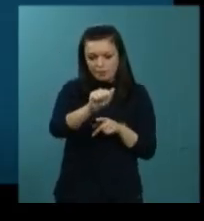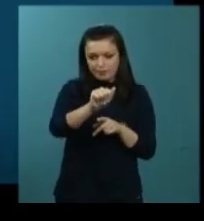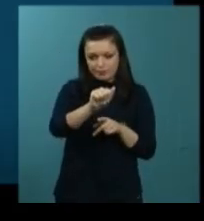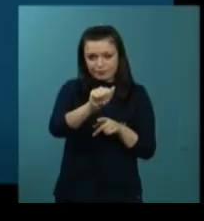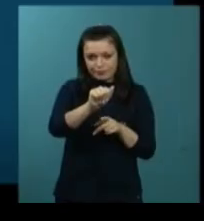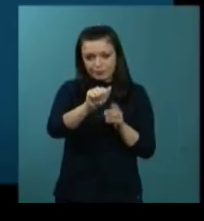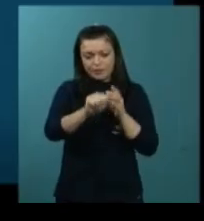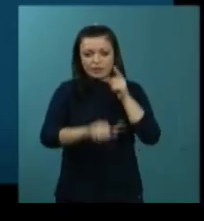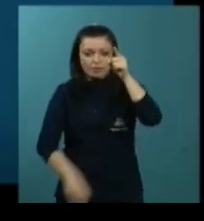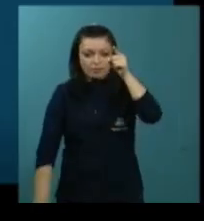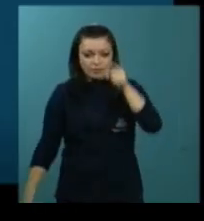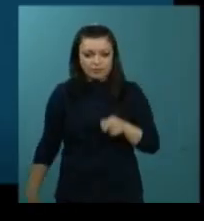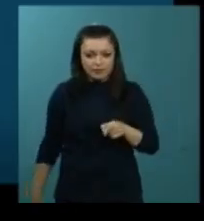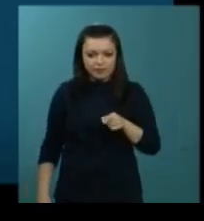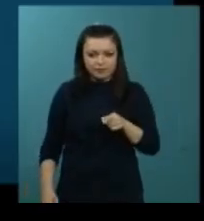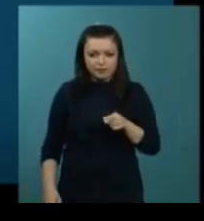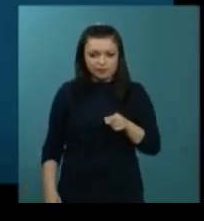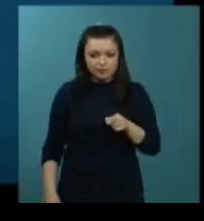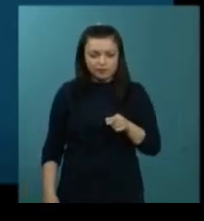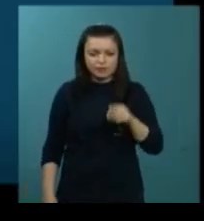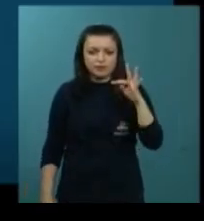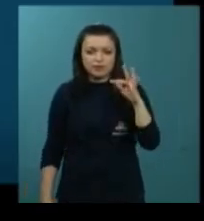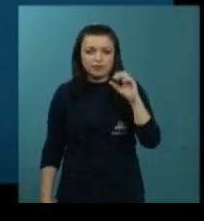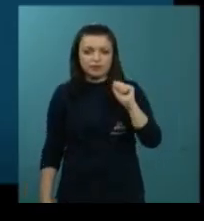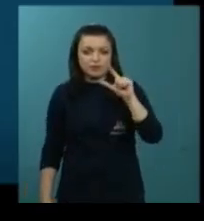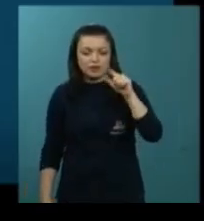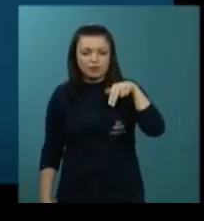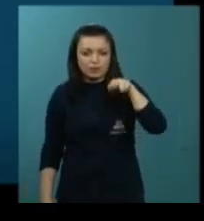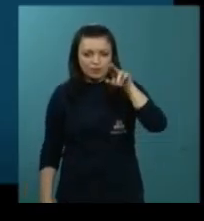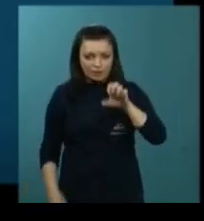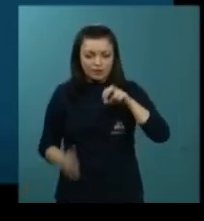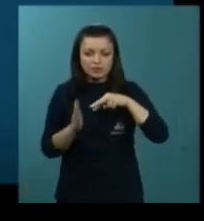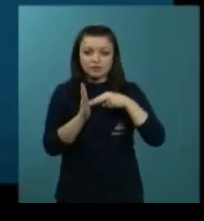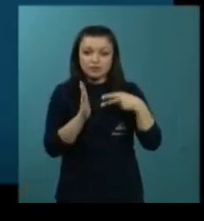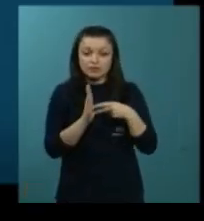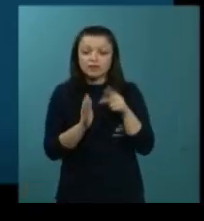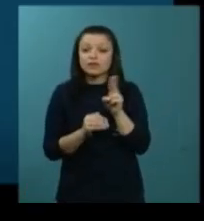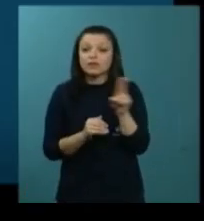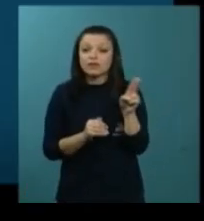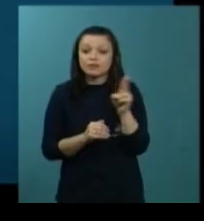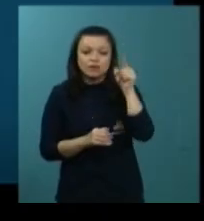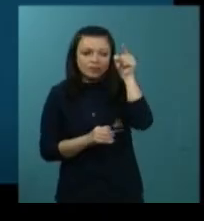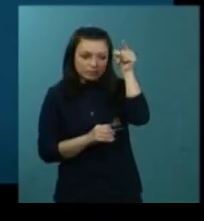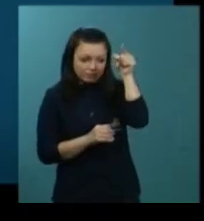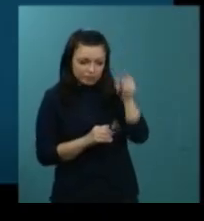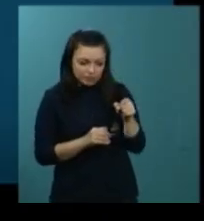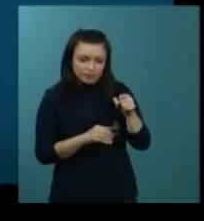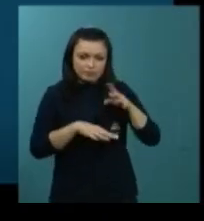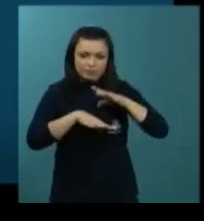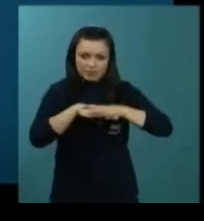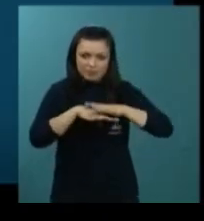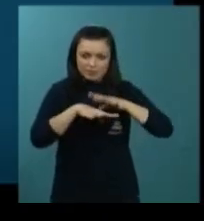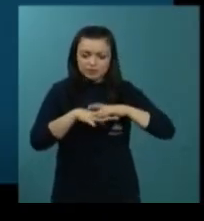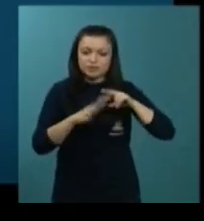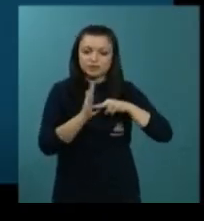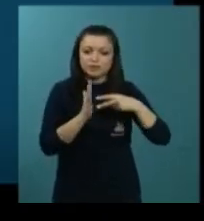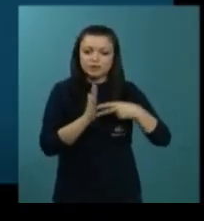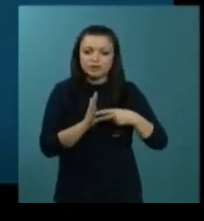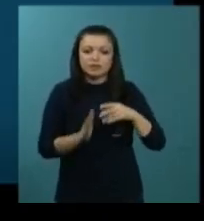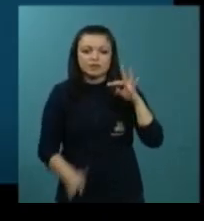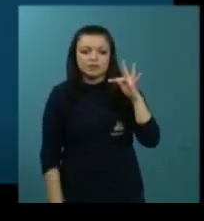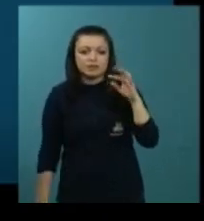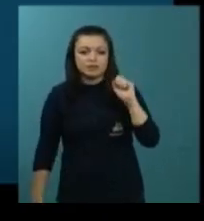conjunto A, tal que esta barrinha na vertical, na matemática,